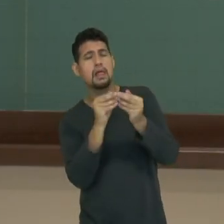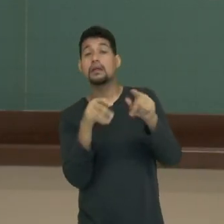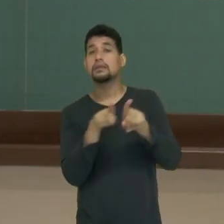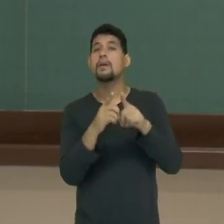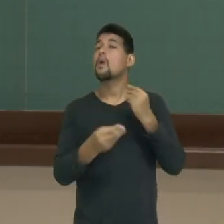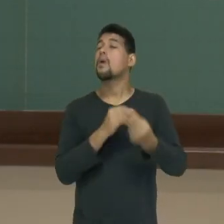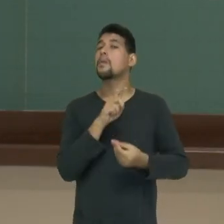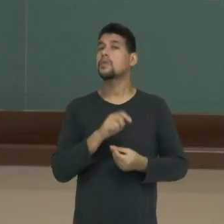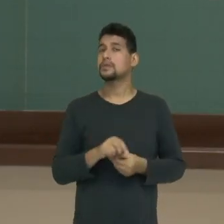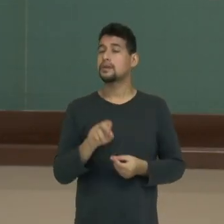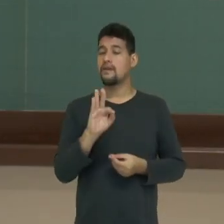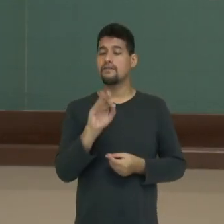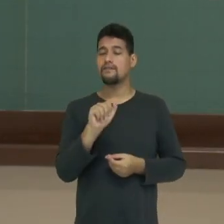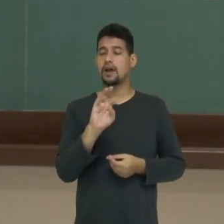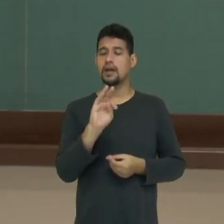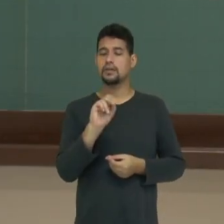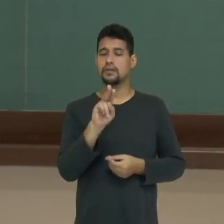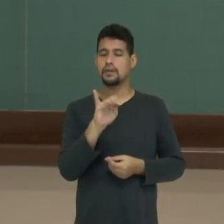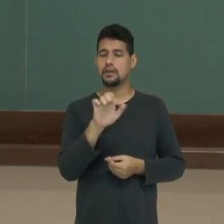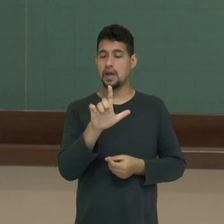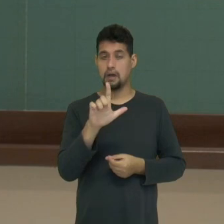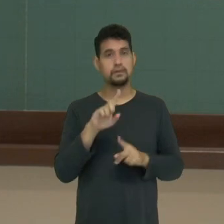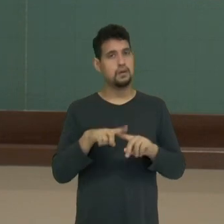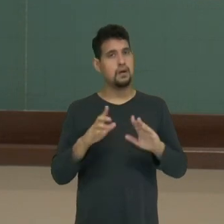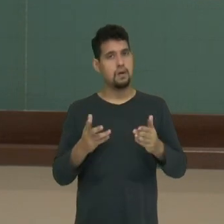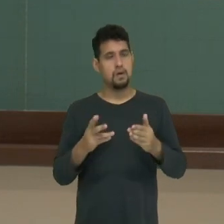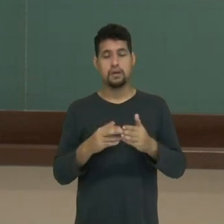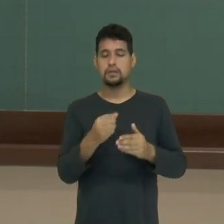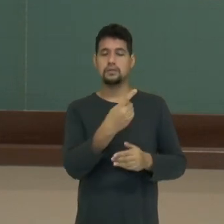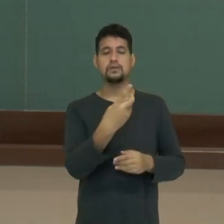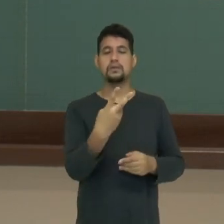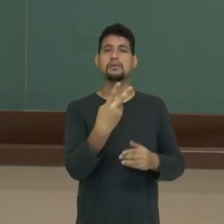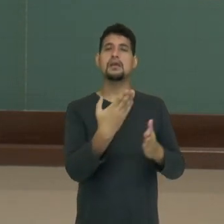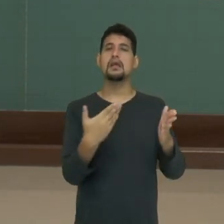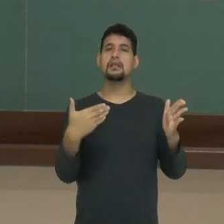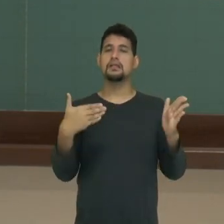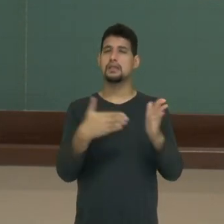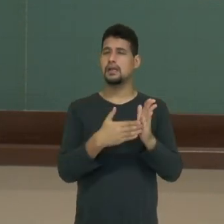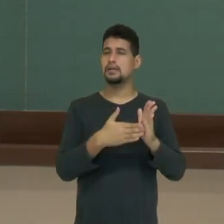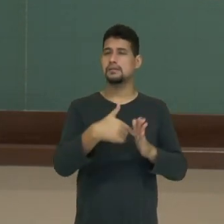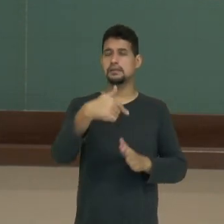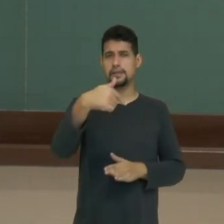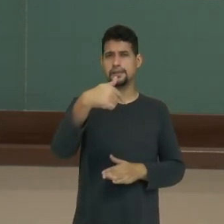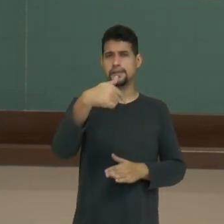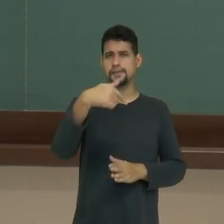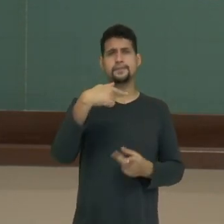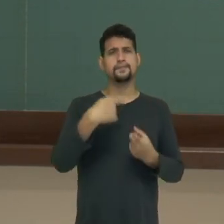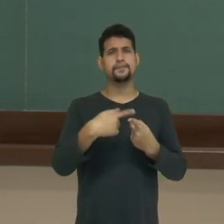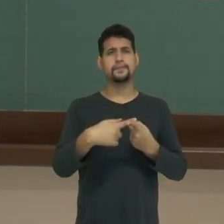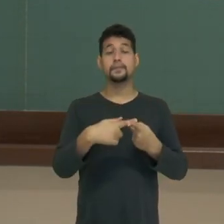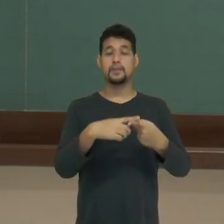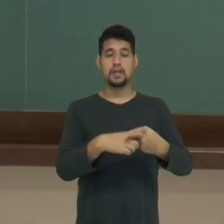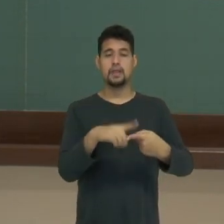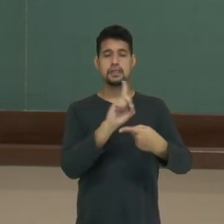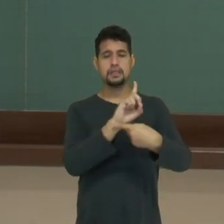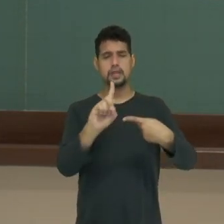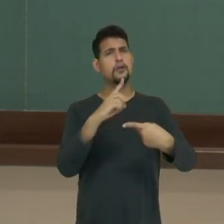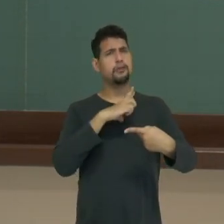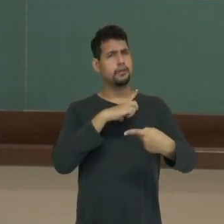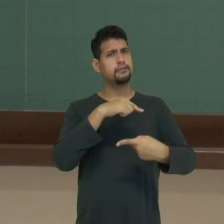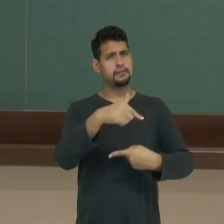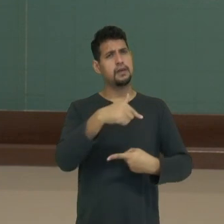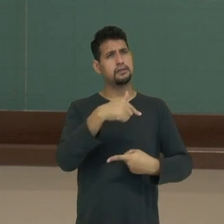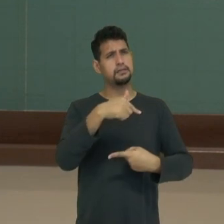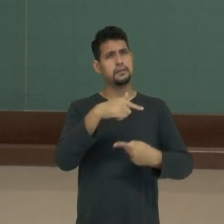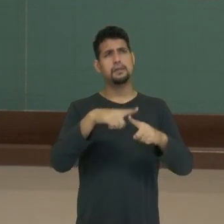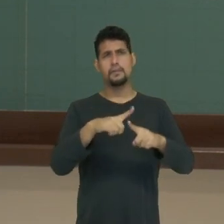fatorial. Neste caso, eu vou com o 12 até o 7, porque lá no denominador eu tenho um 7 fatorial.